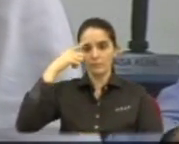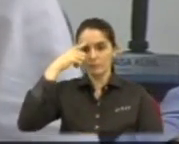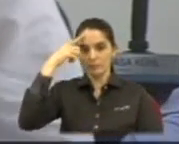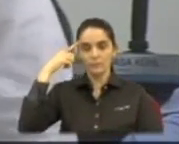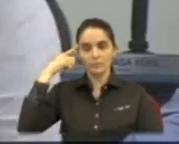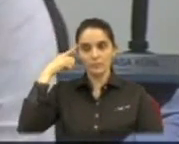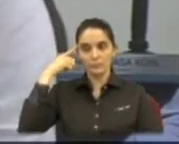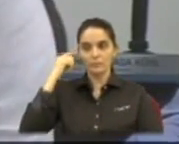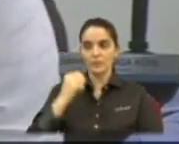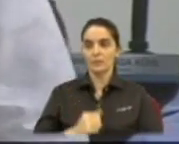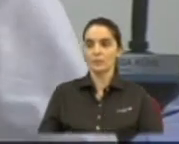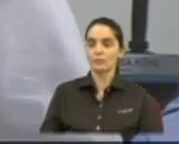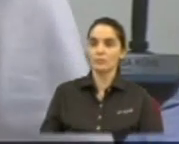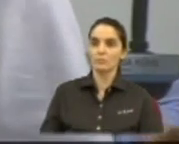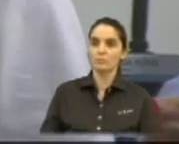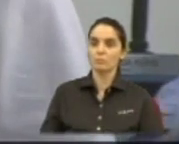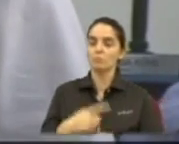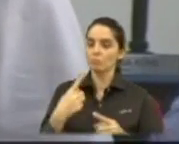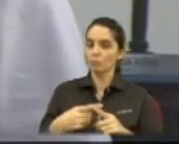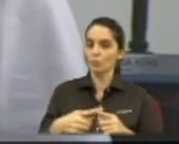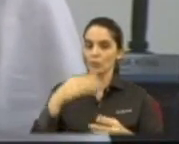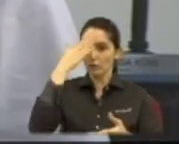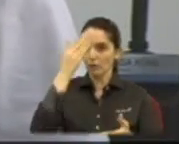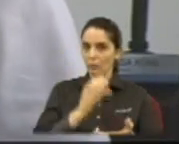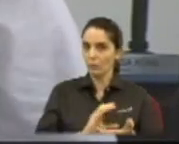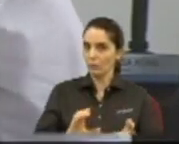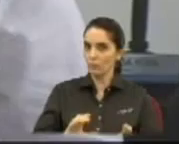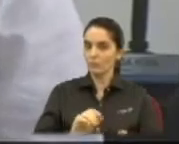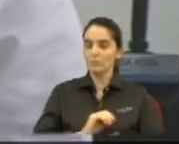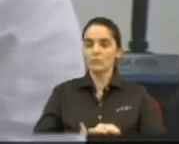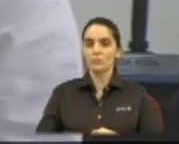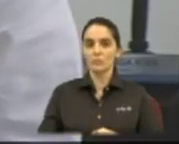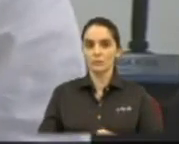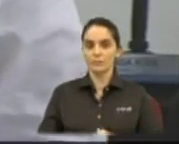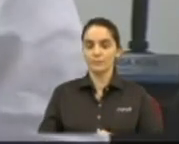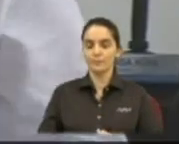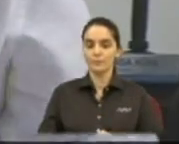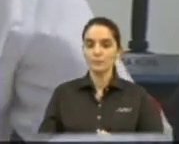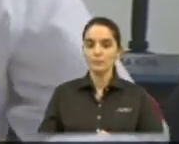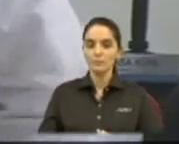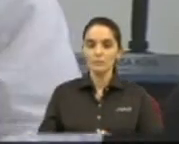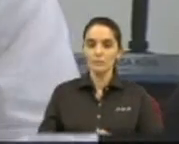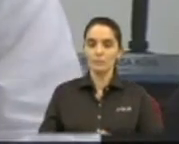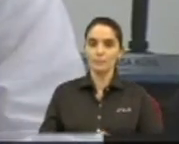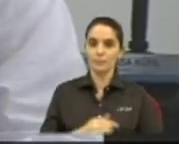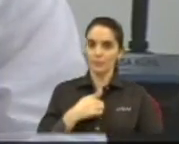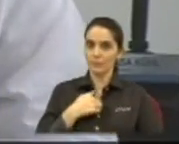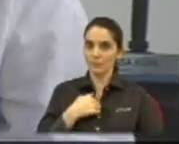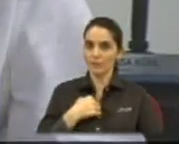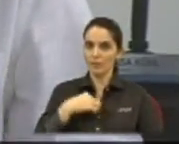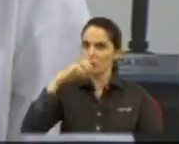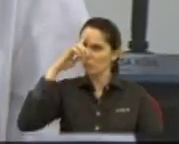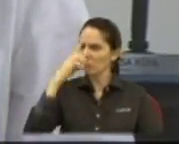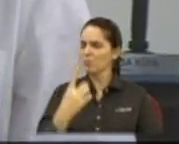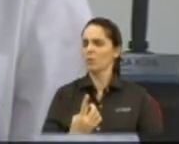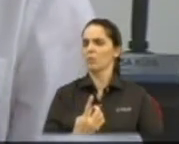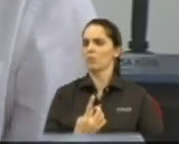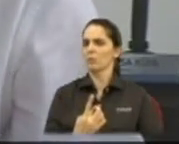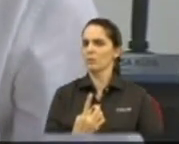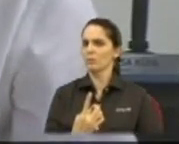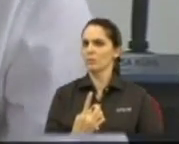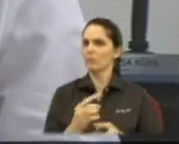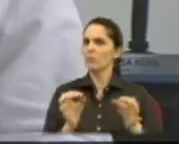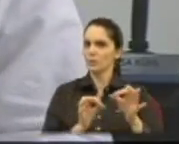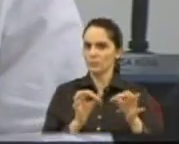Nunes Cerqueira pela confiança que a última semana eu levantei uma dúvida